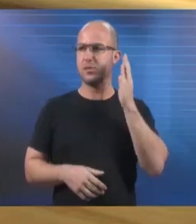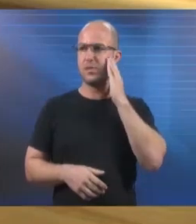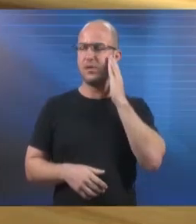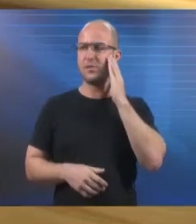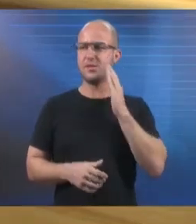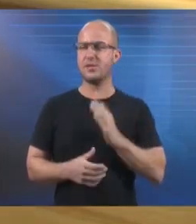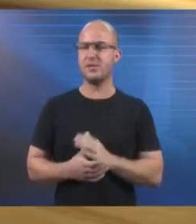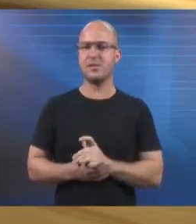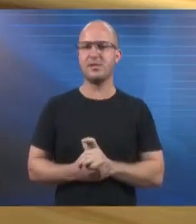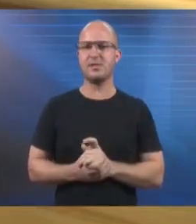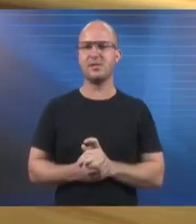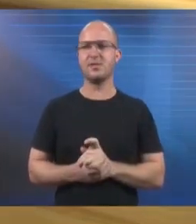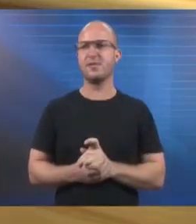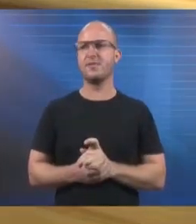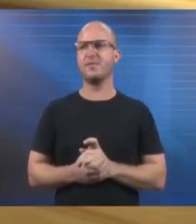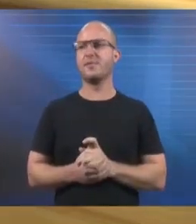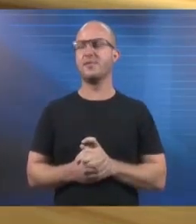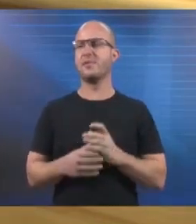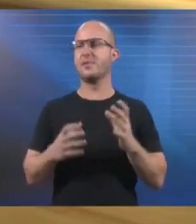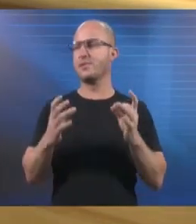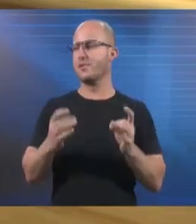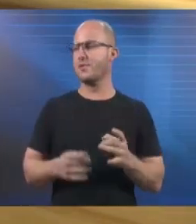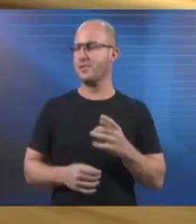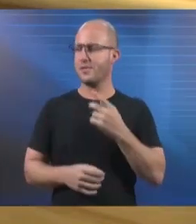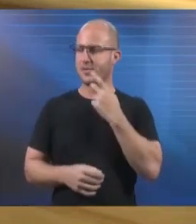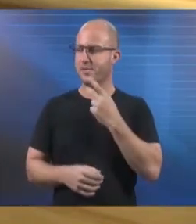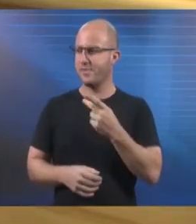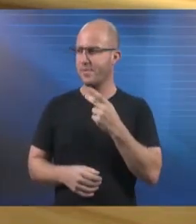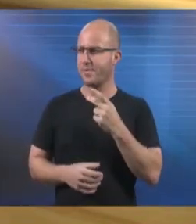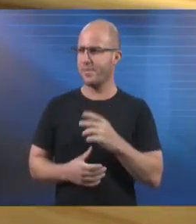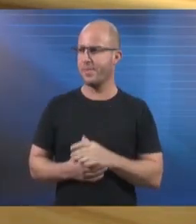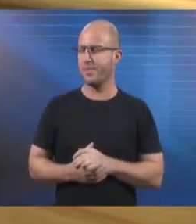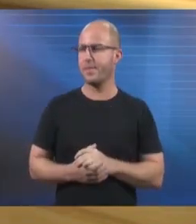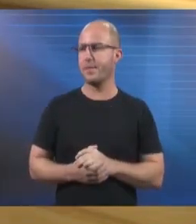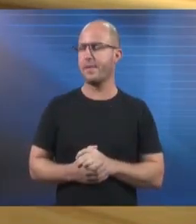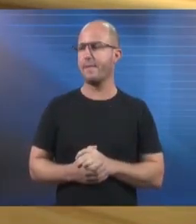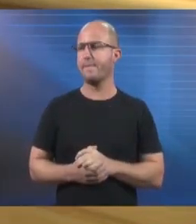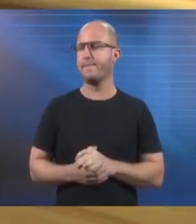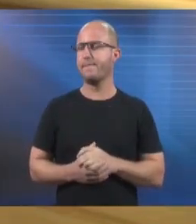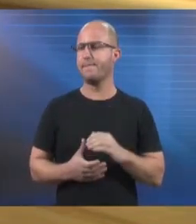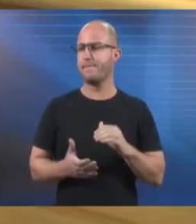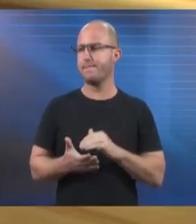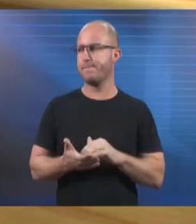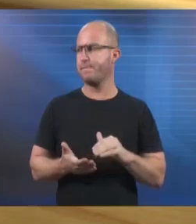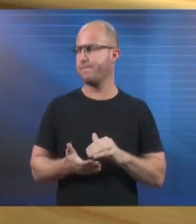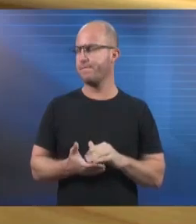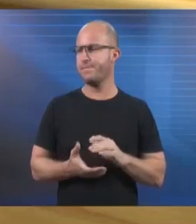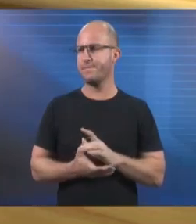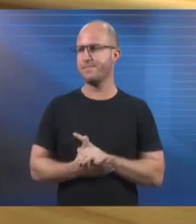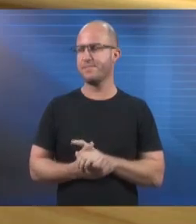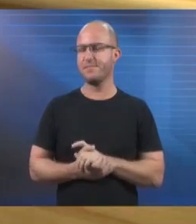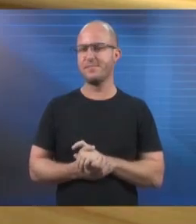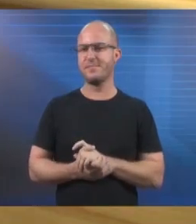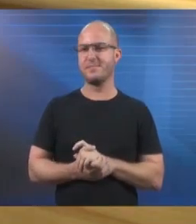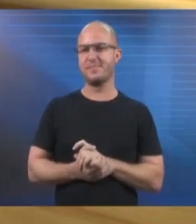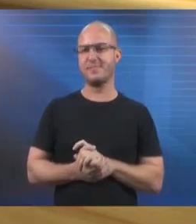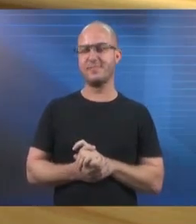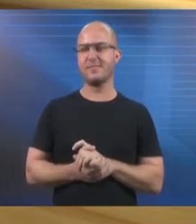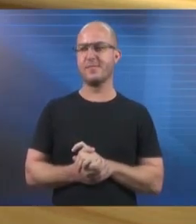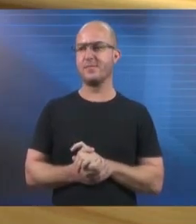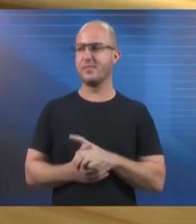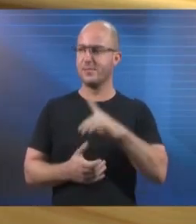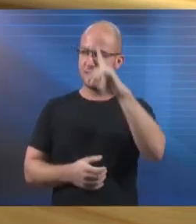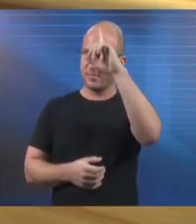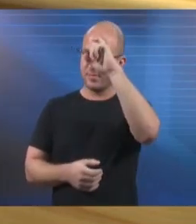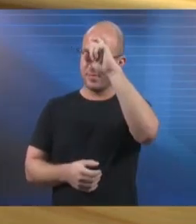bem dessa temática que eu tô falando então estamos eh com essas reuniões junto à secretaria de saúde junto com o hospital